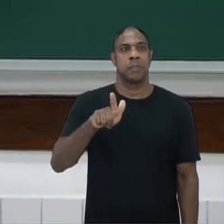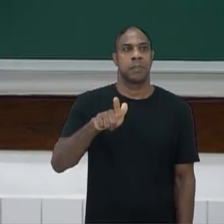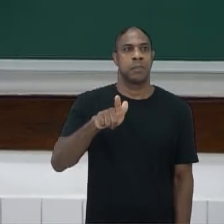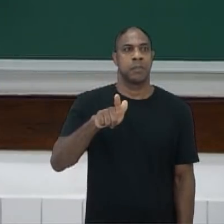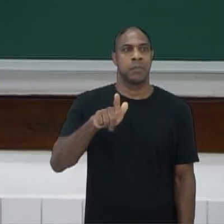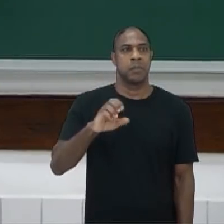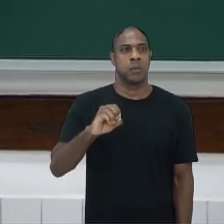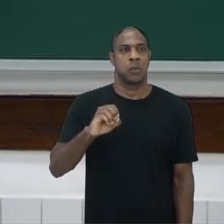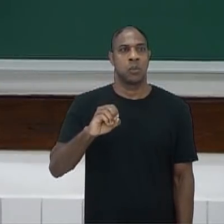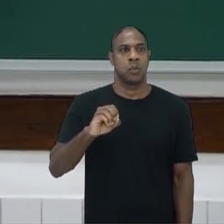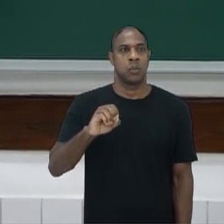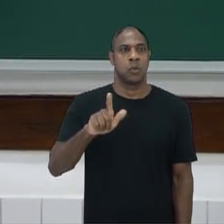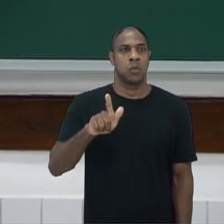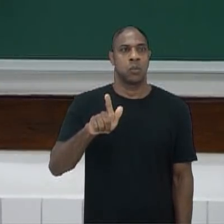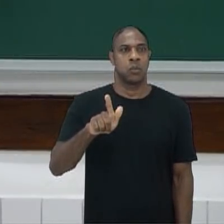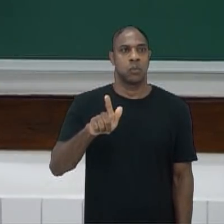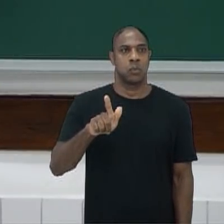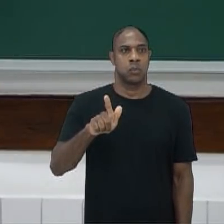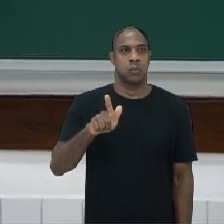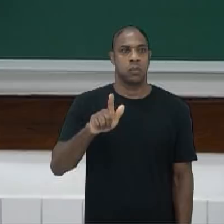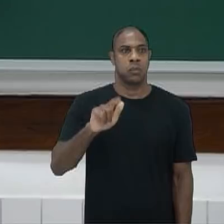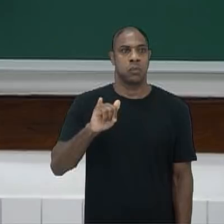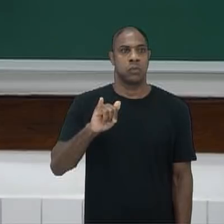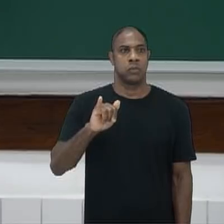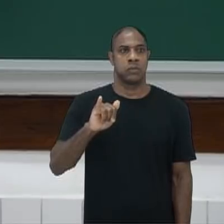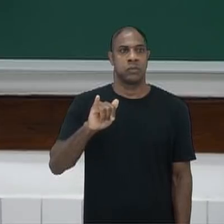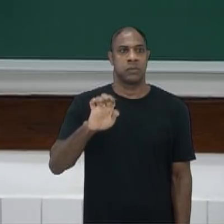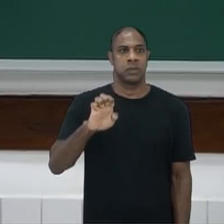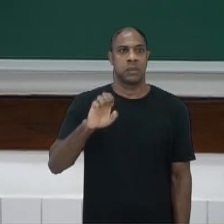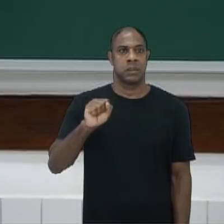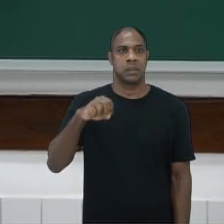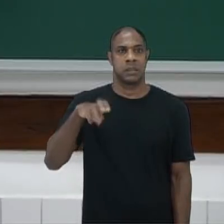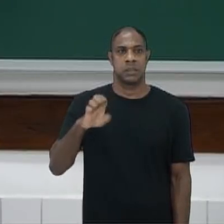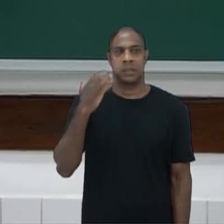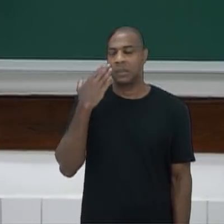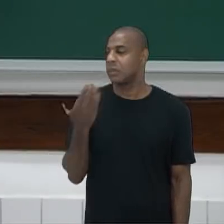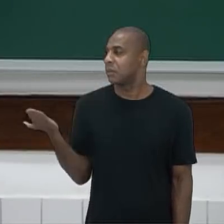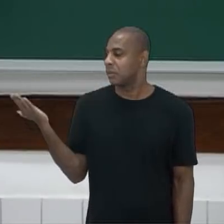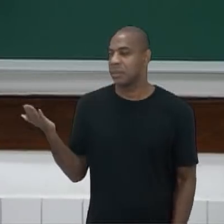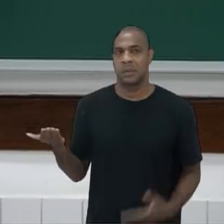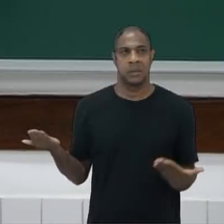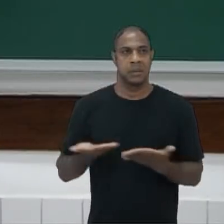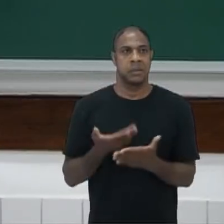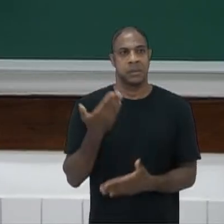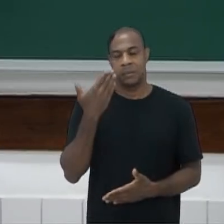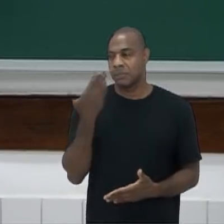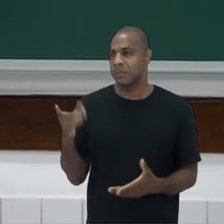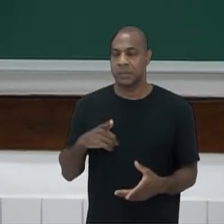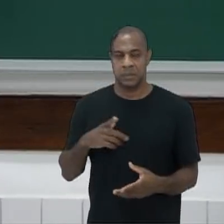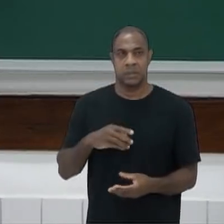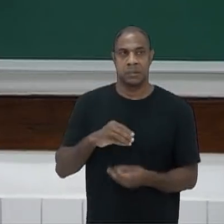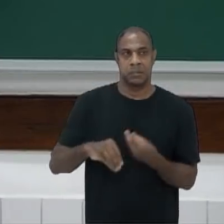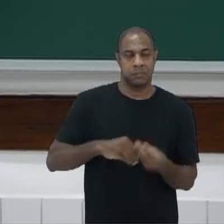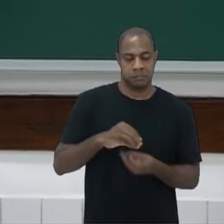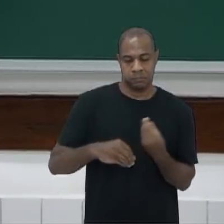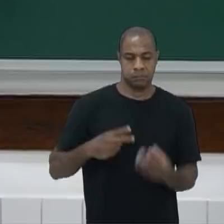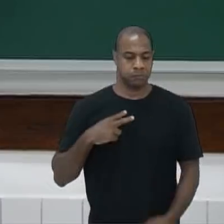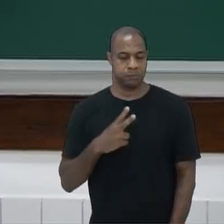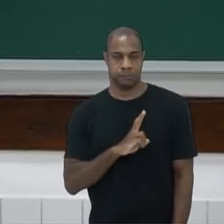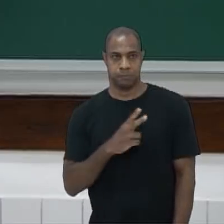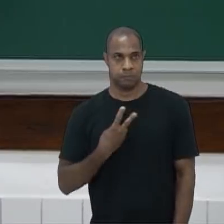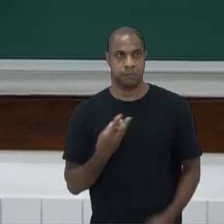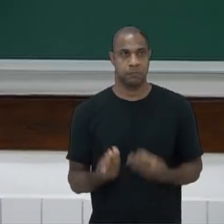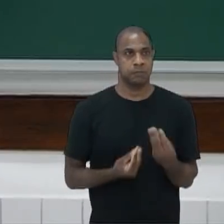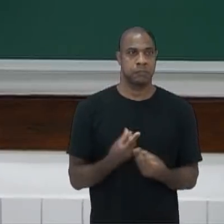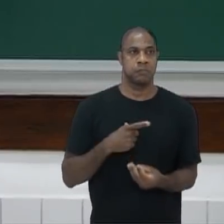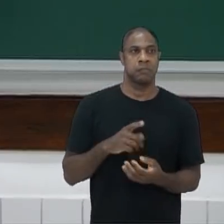organela, a terceira que a gente está vendo. Ela também é constituída por membrana lipoproteica, né, proteína e lipídios, né,